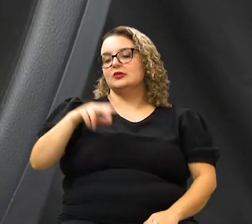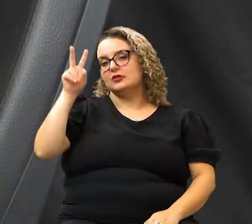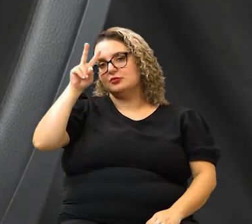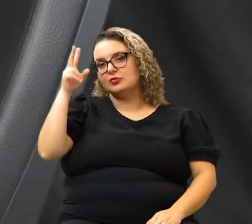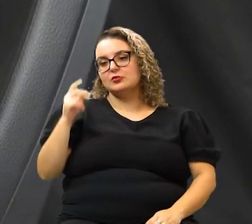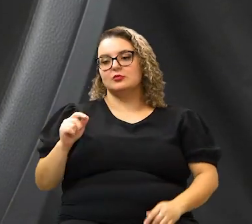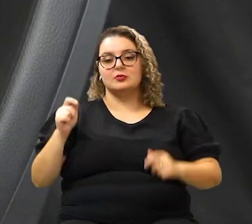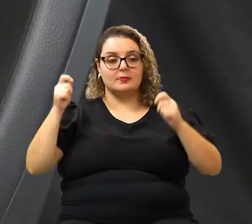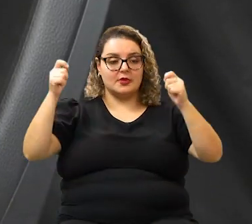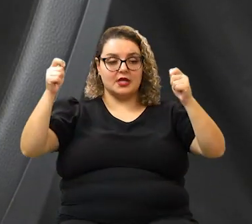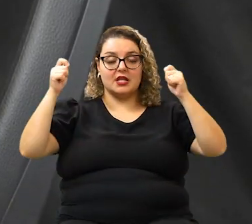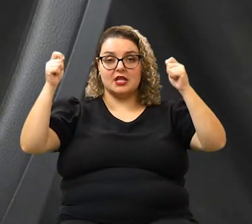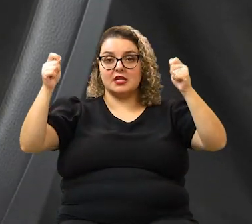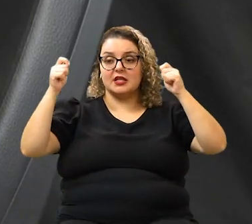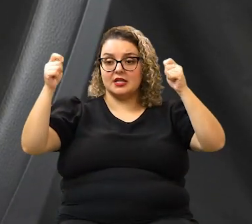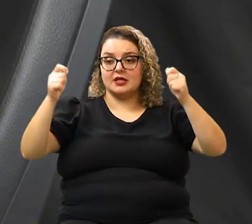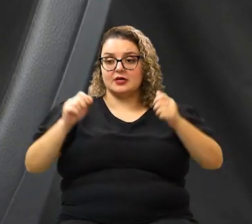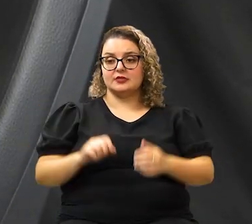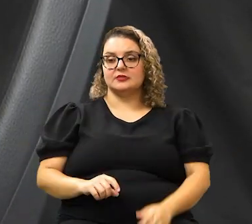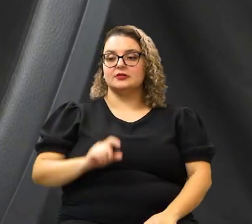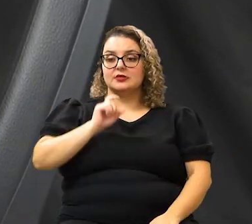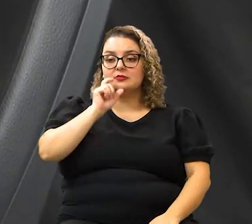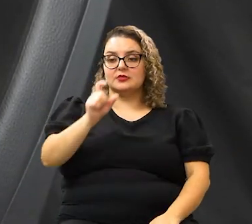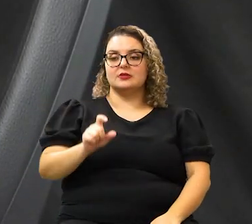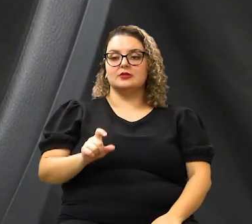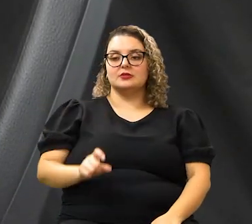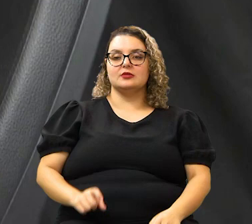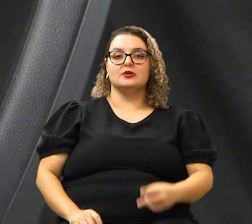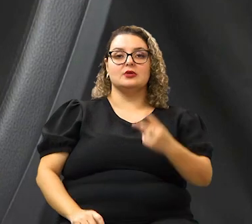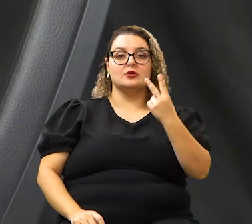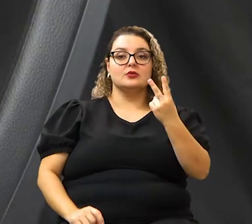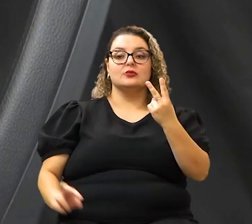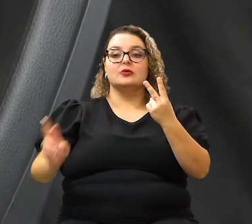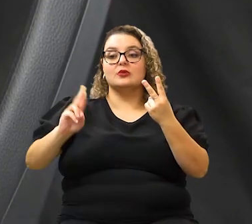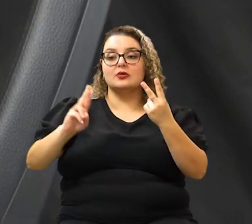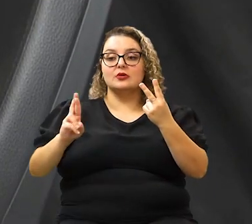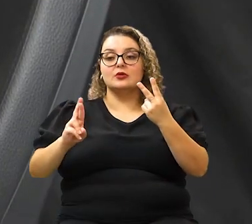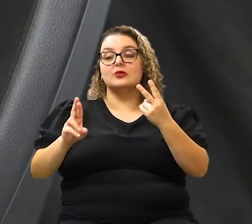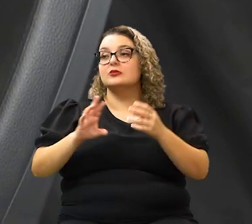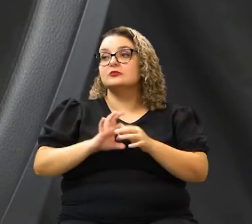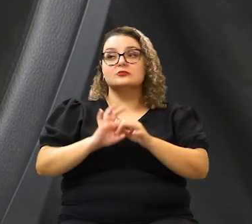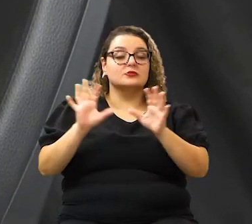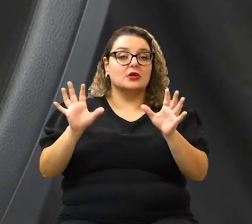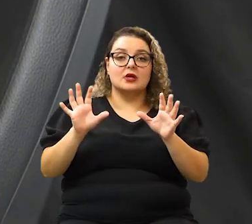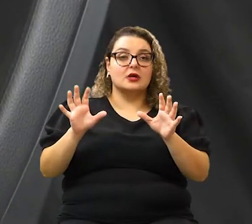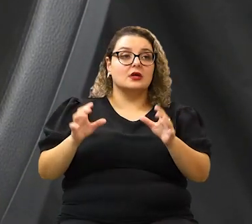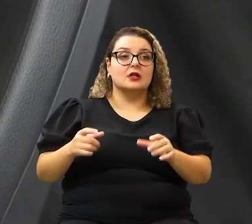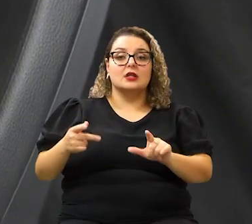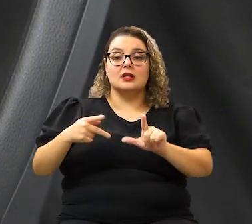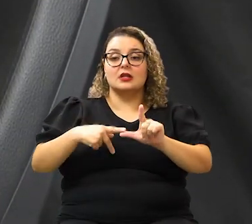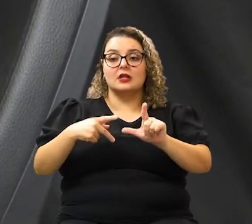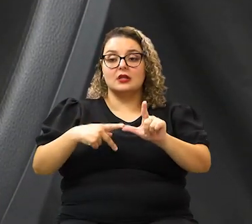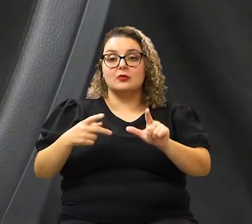a palavra de ordem era R$2 não dá, passe livre já, porque a passagem ia aumentar para R$2. Sim.